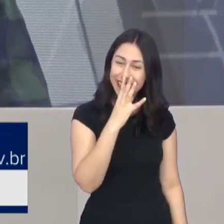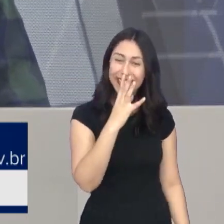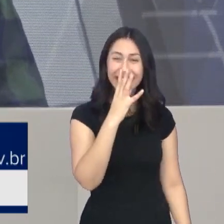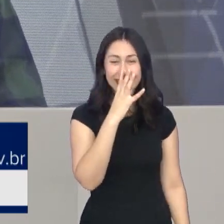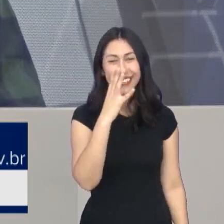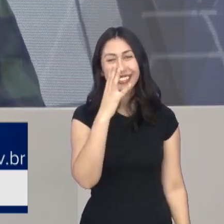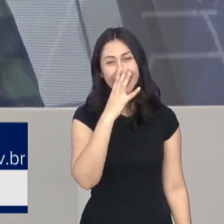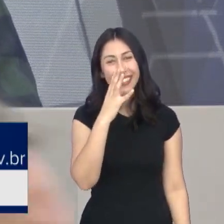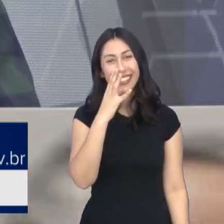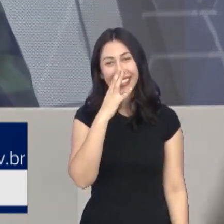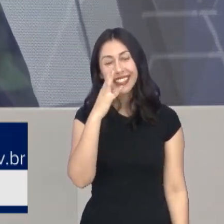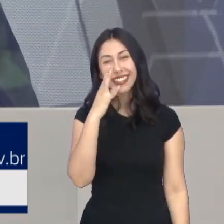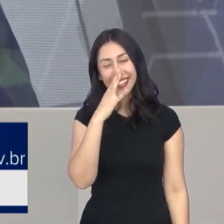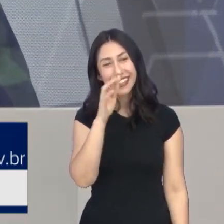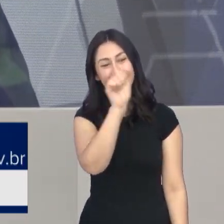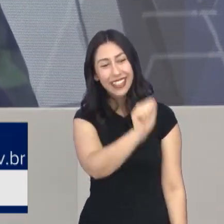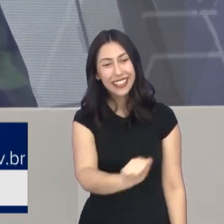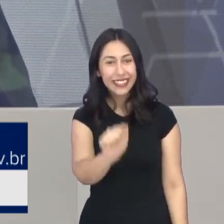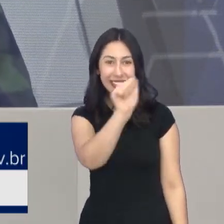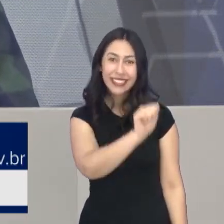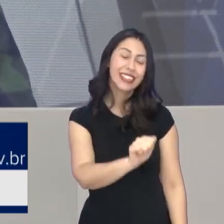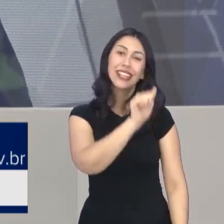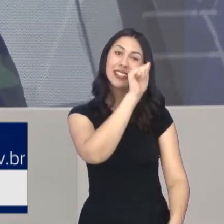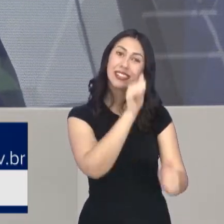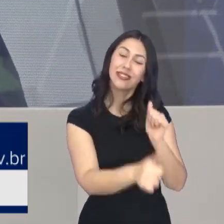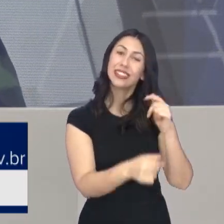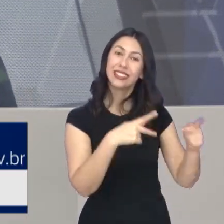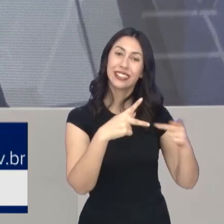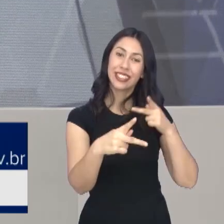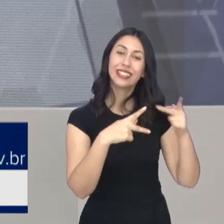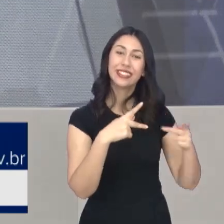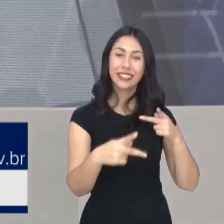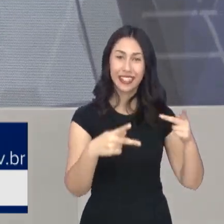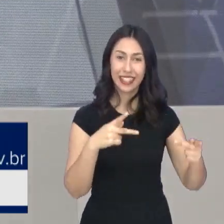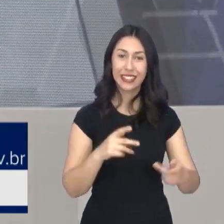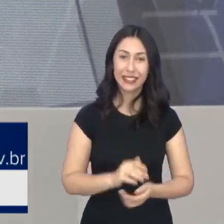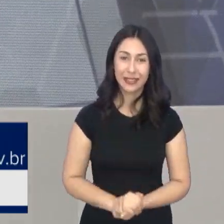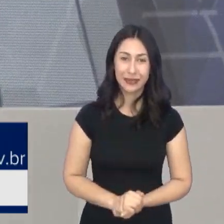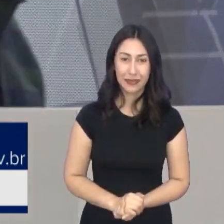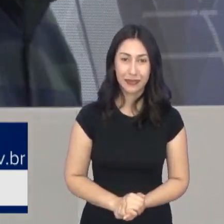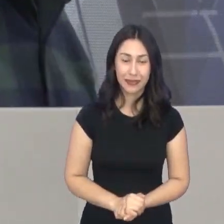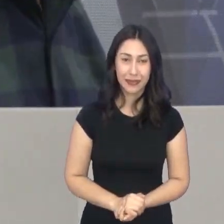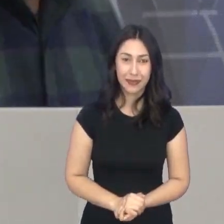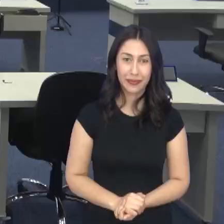admirador da sugestão da sua diretoria, Fred.